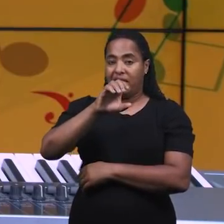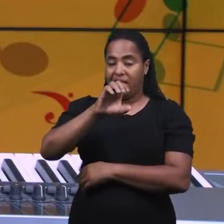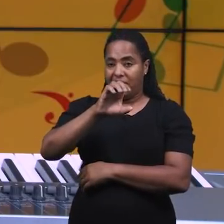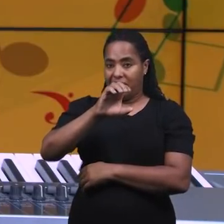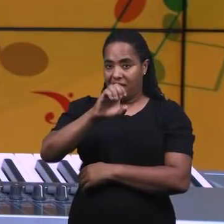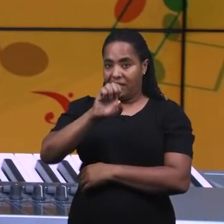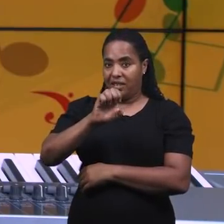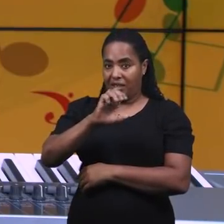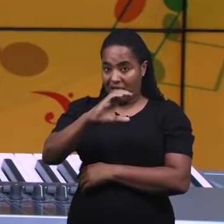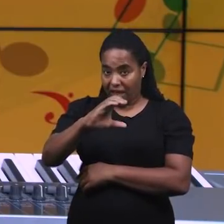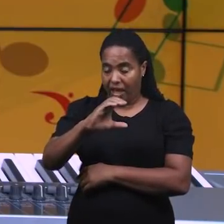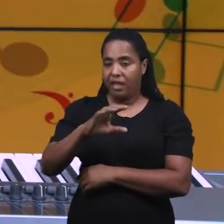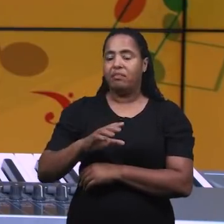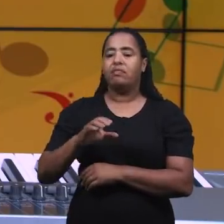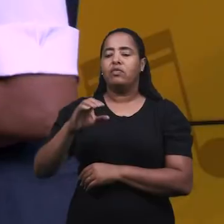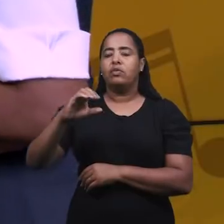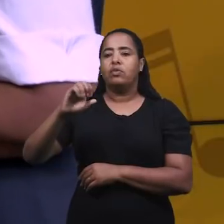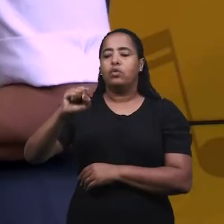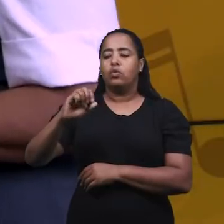Dó, Mi,